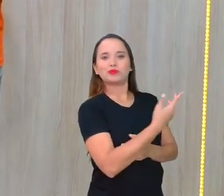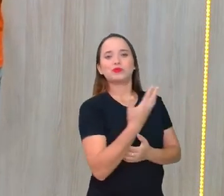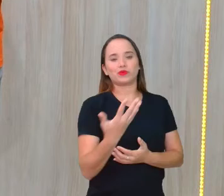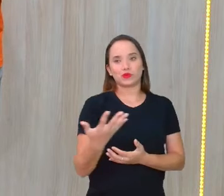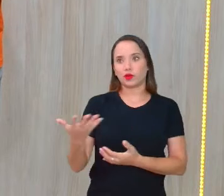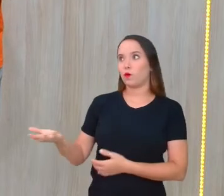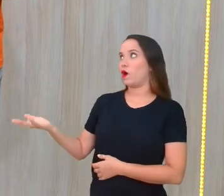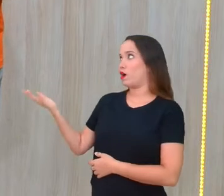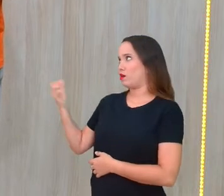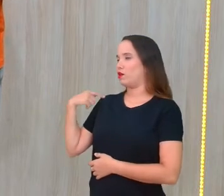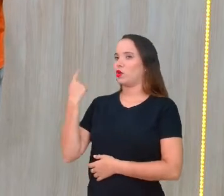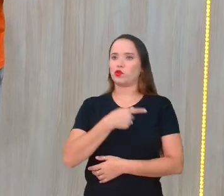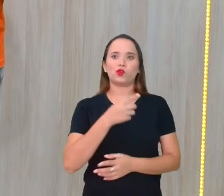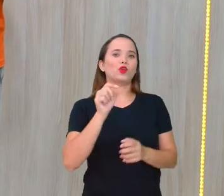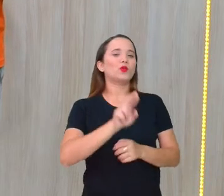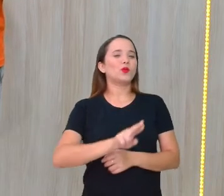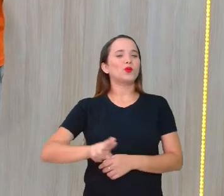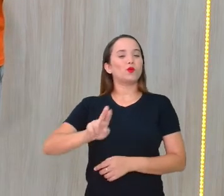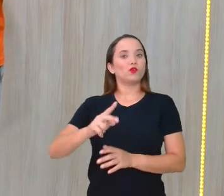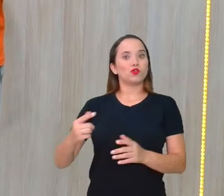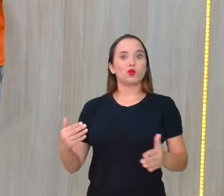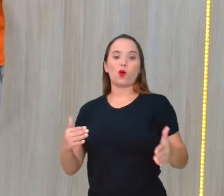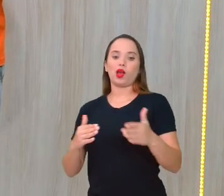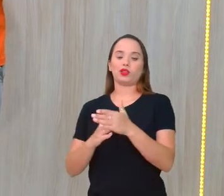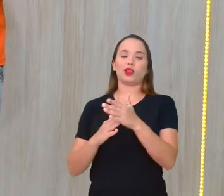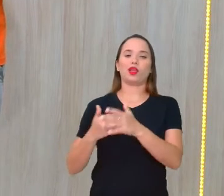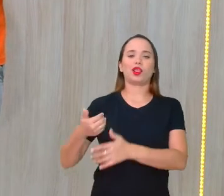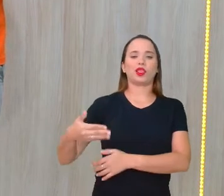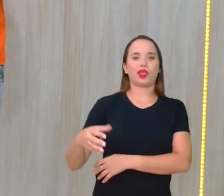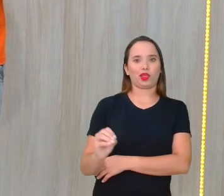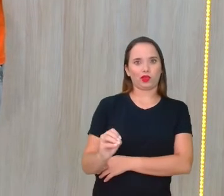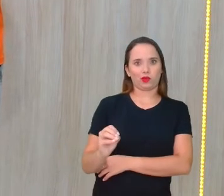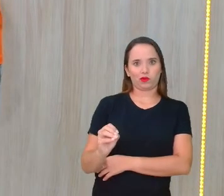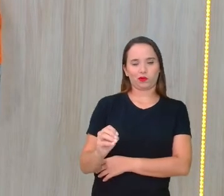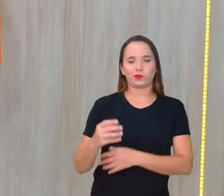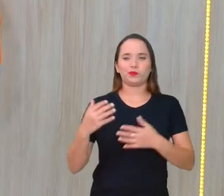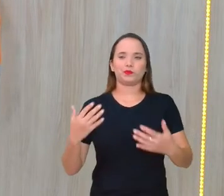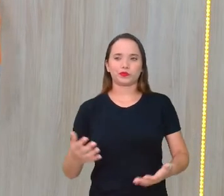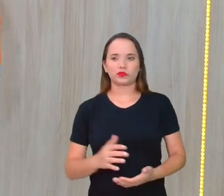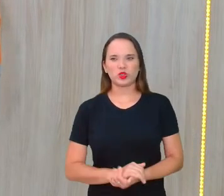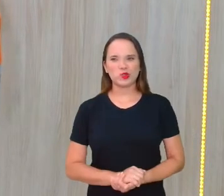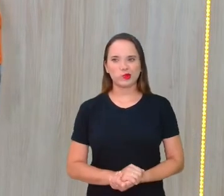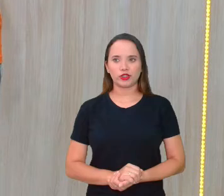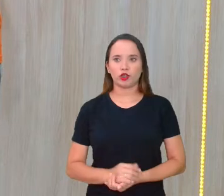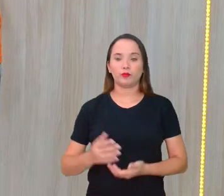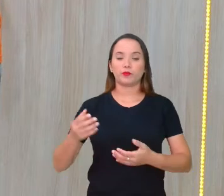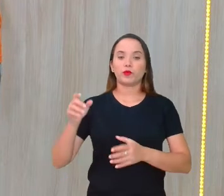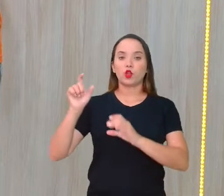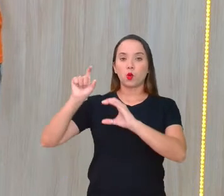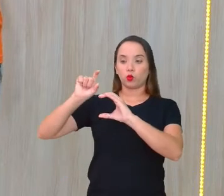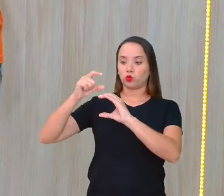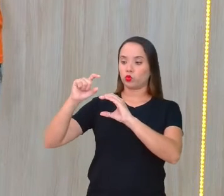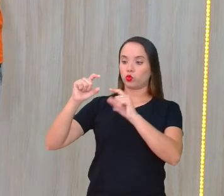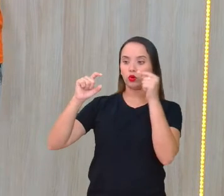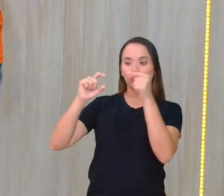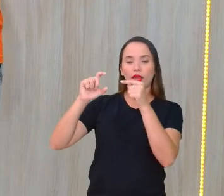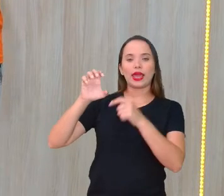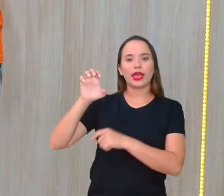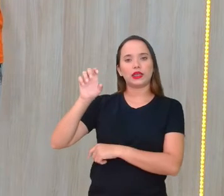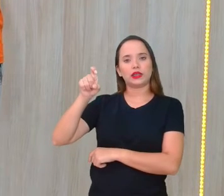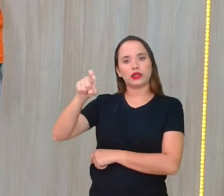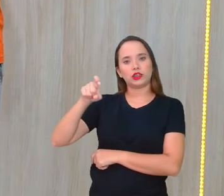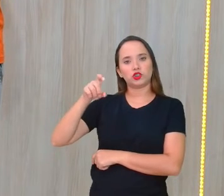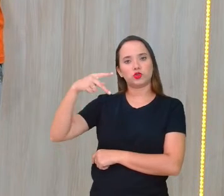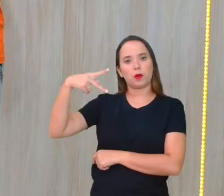vezes 10, tá certo? Então, observa que o expoente, que é aquele número pequenininho ali que vai